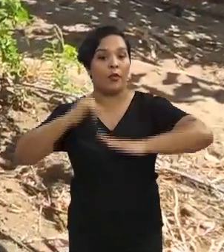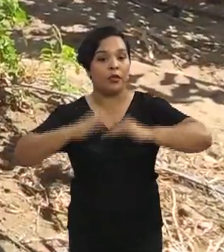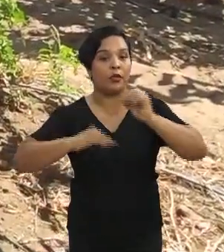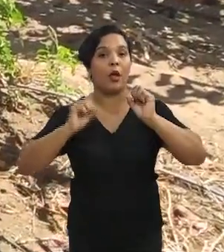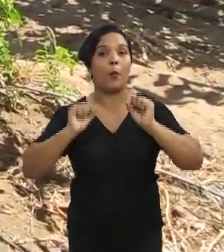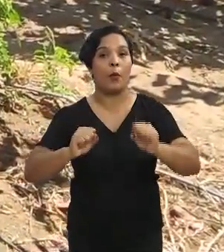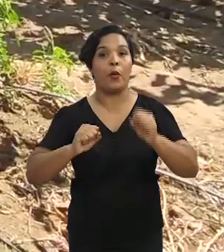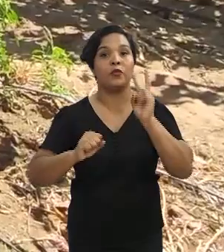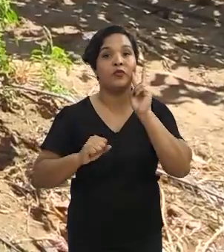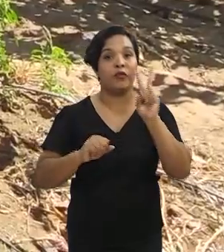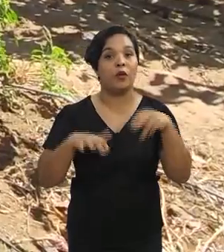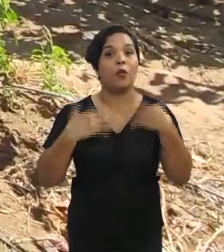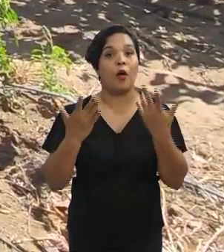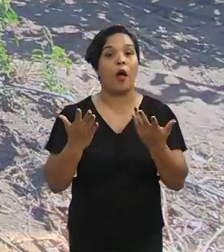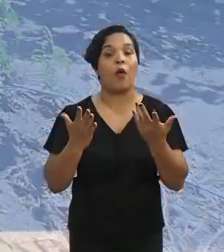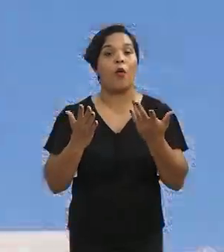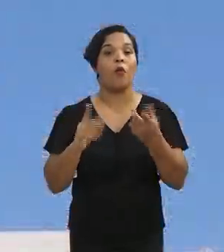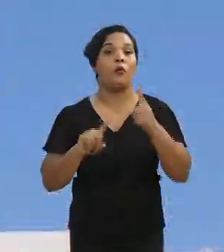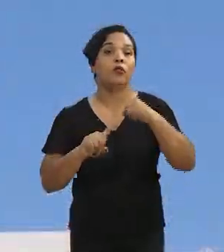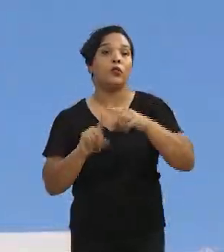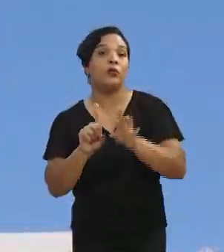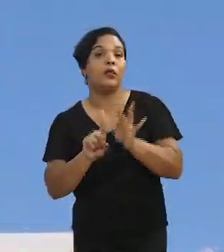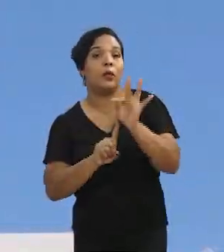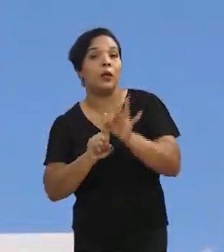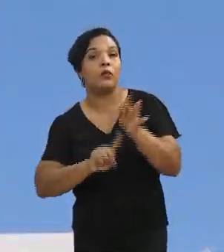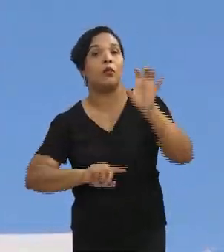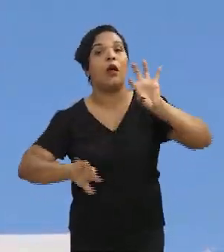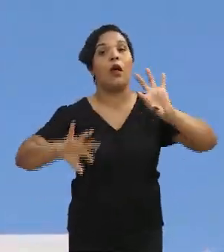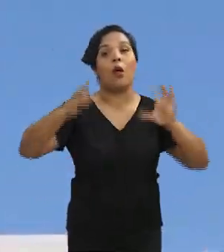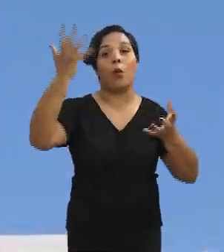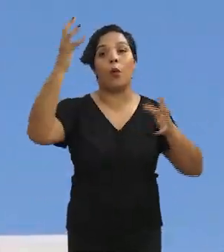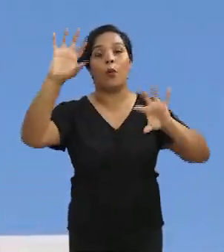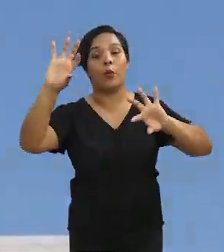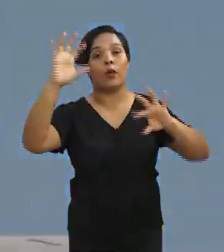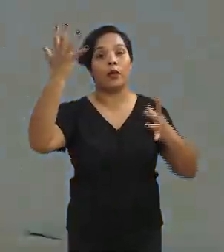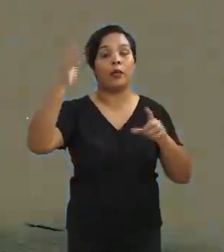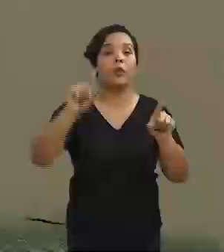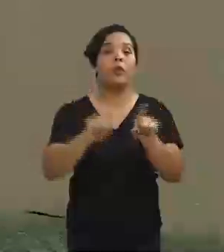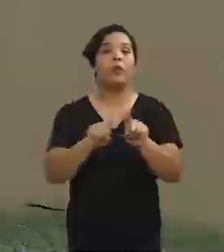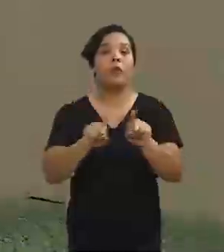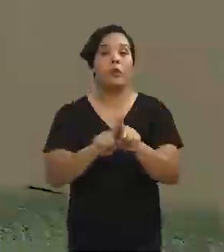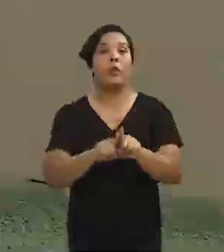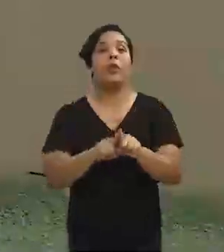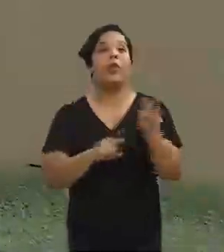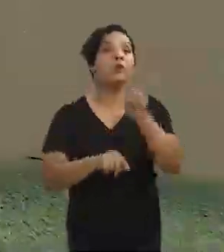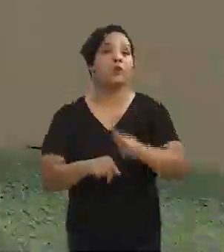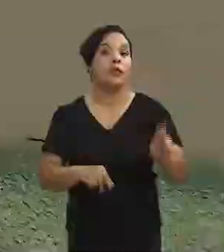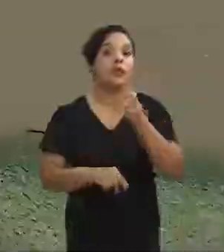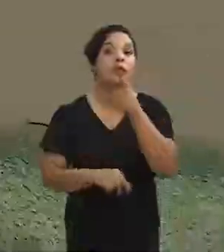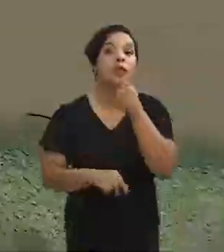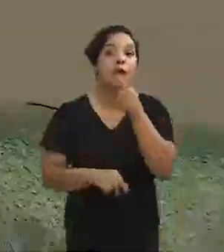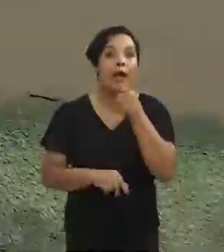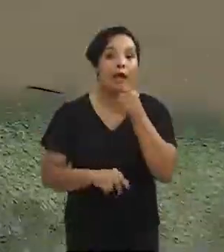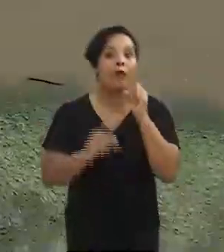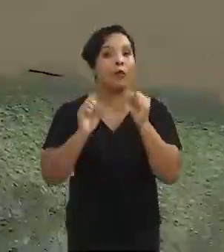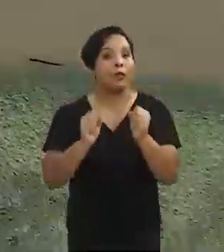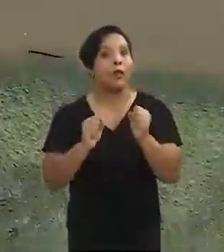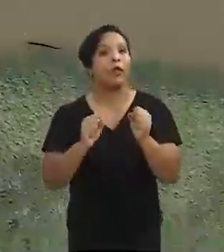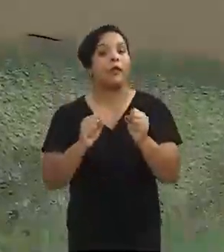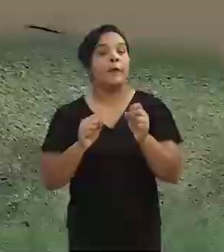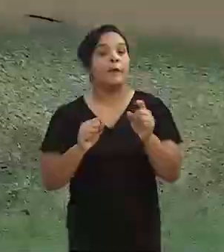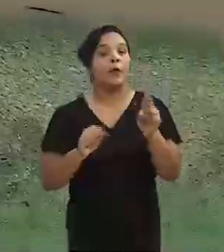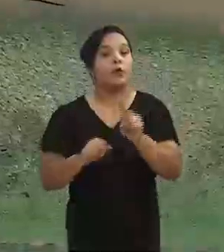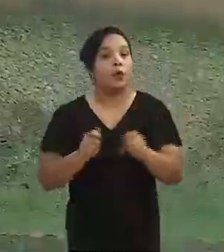poder solicitar a temperatura, a questão meteorológica, o consumo de água, a gente vai poder prever o consumo de